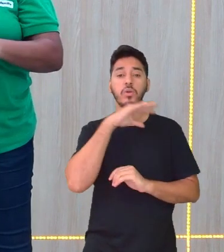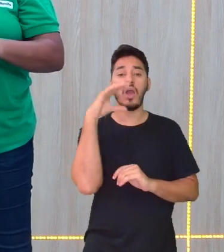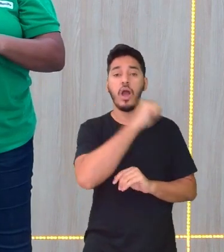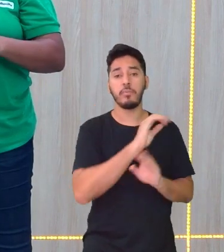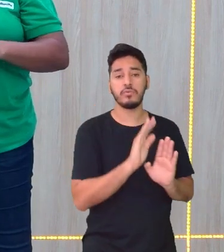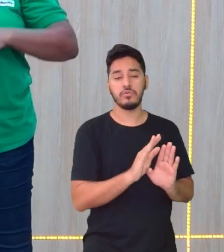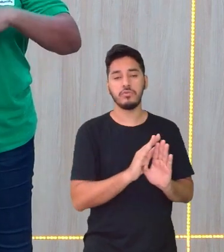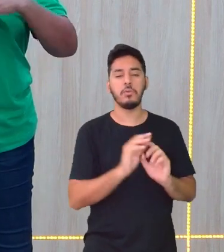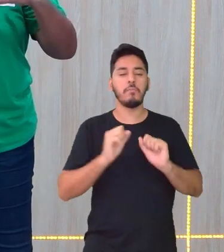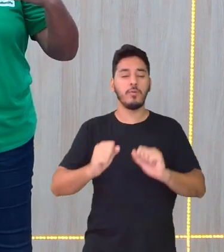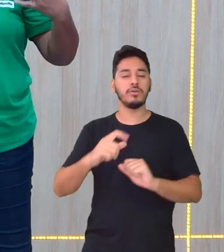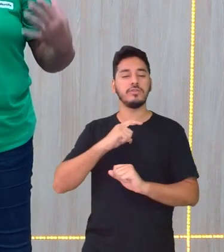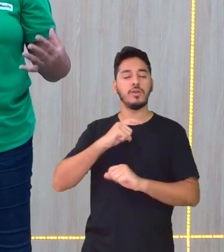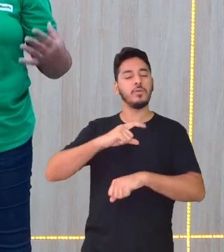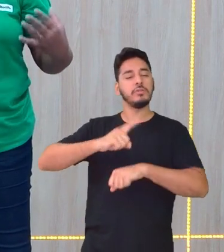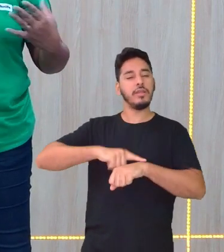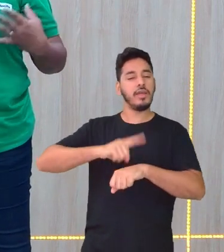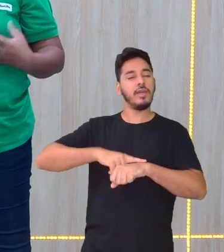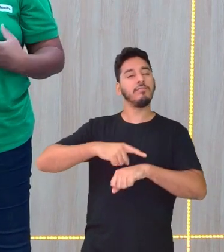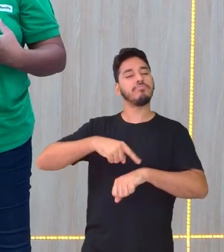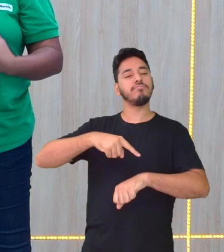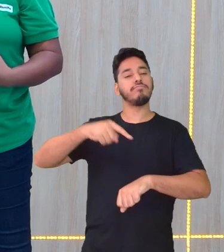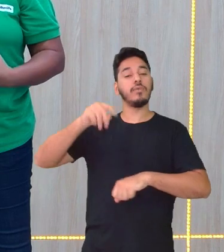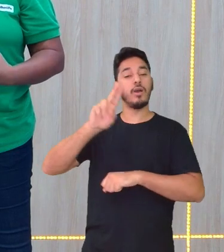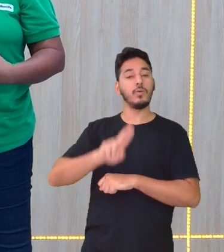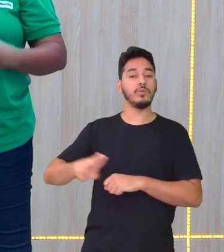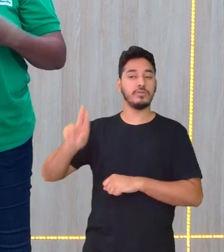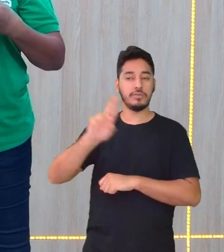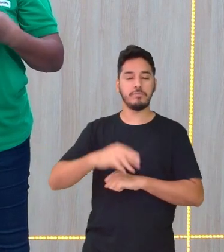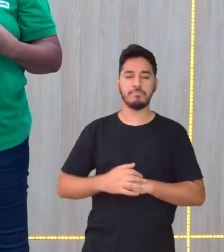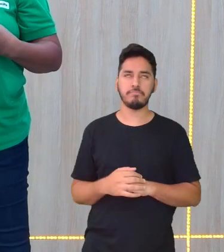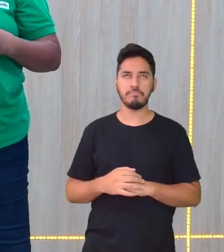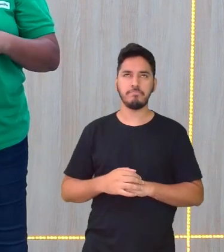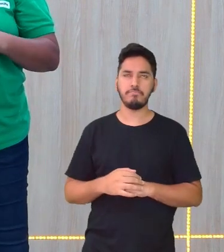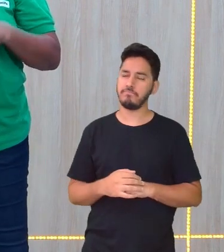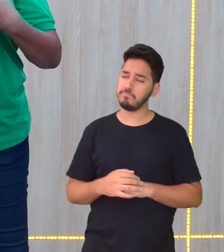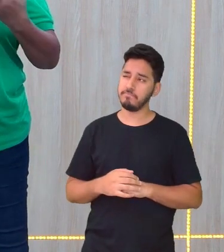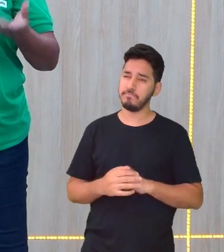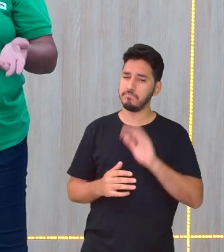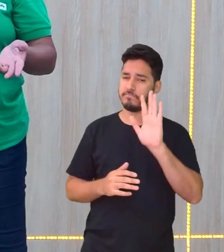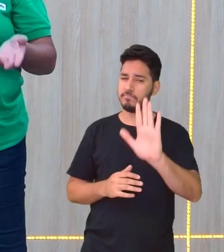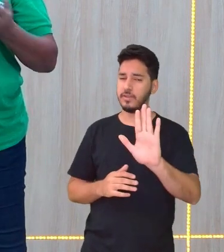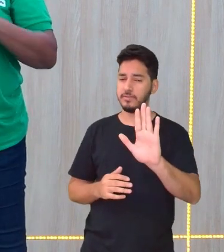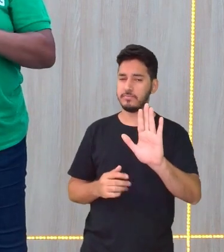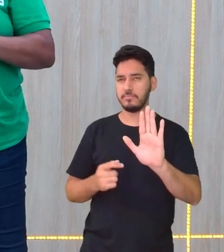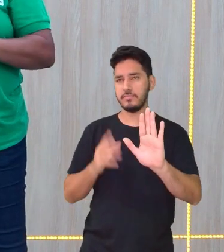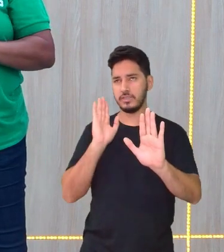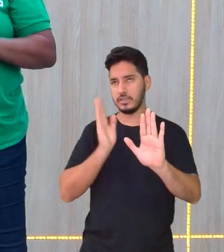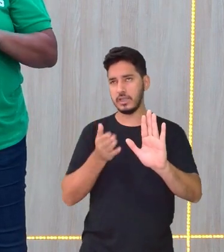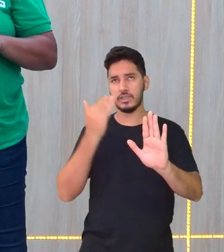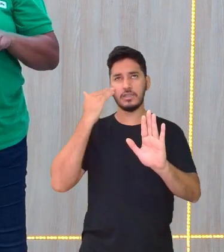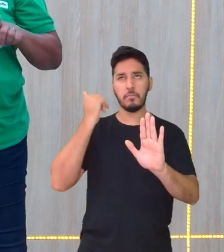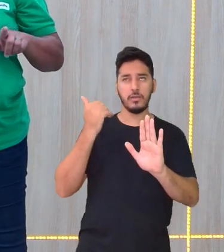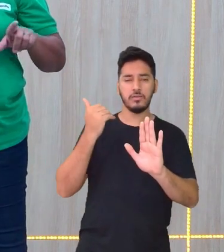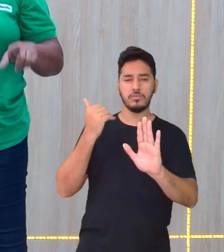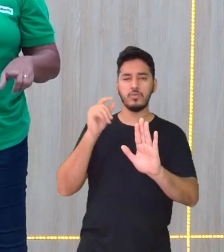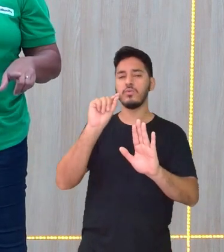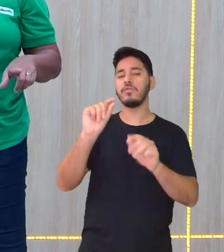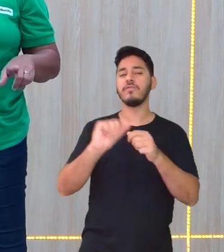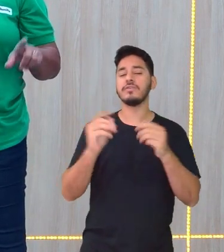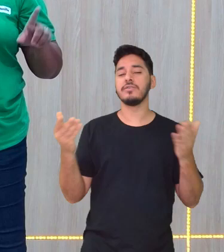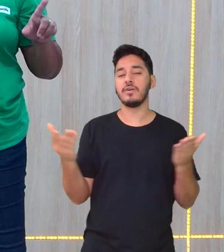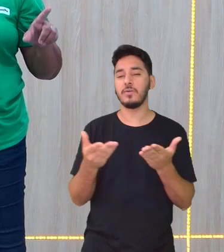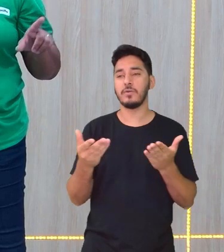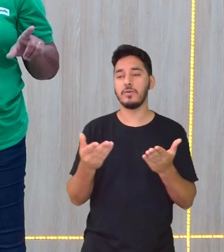gente possa ter um tempo maior para utilizá-lo. Então, diante disso, o que é que a gente vai fazer